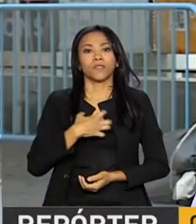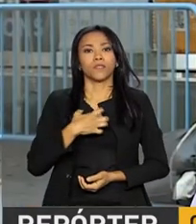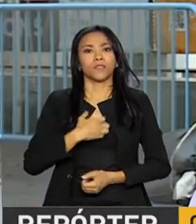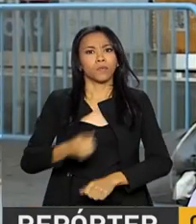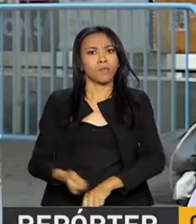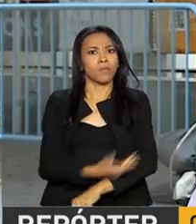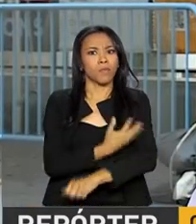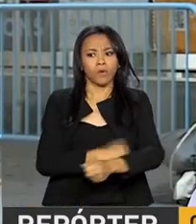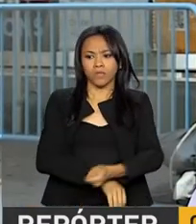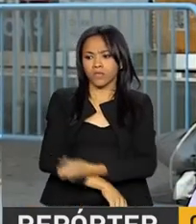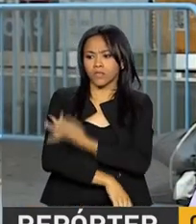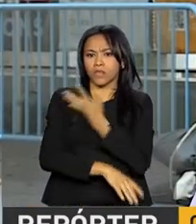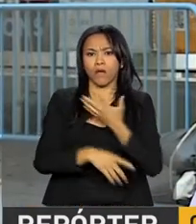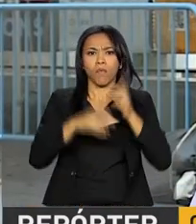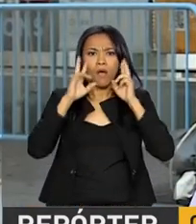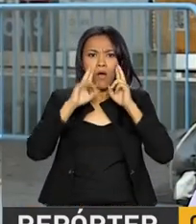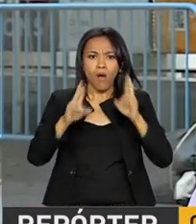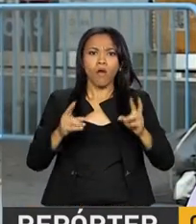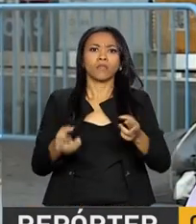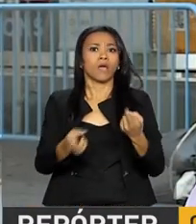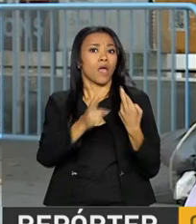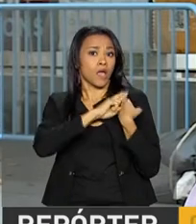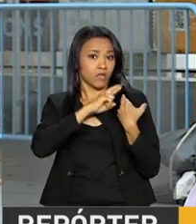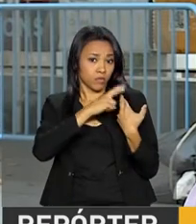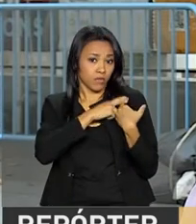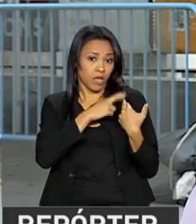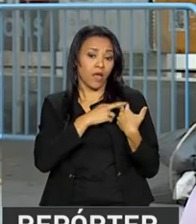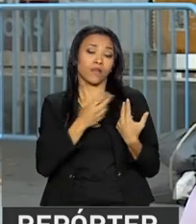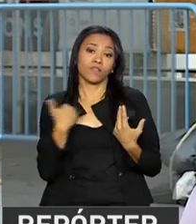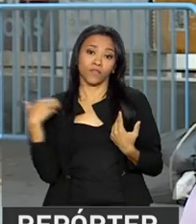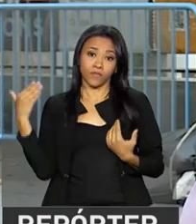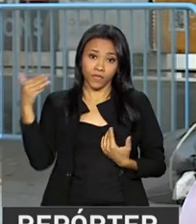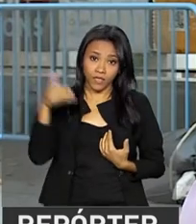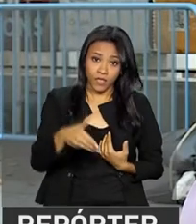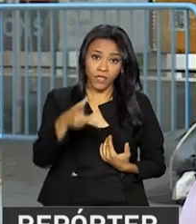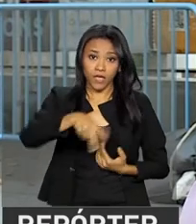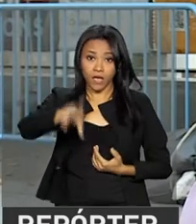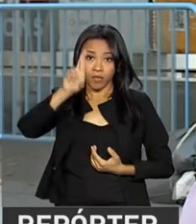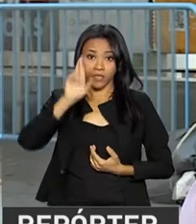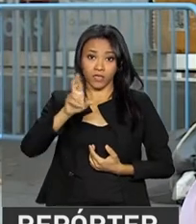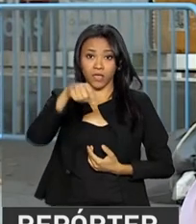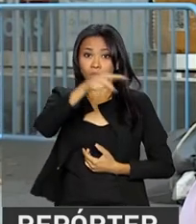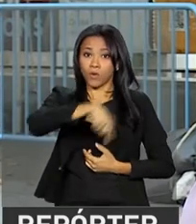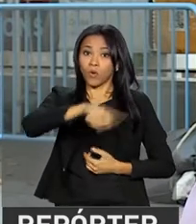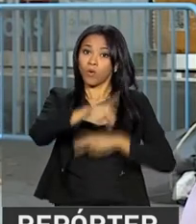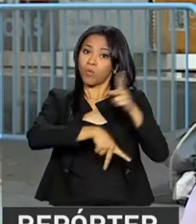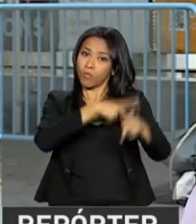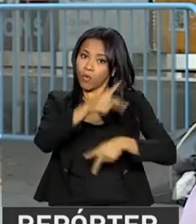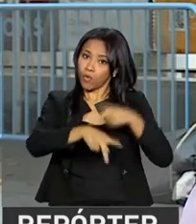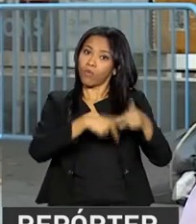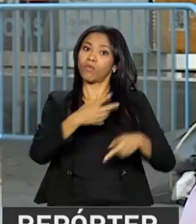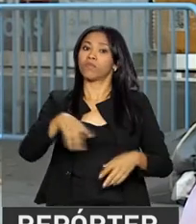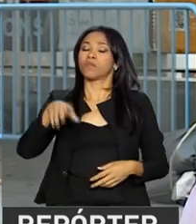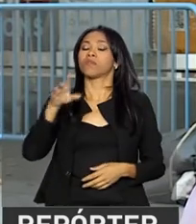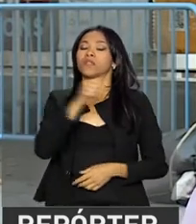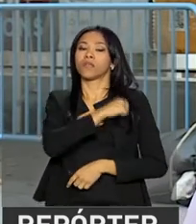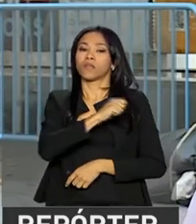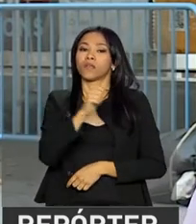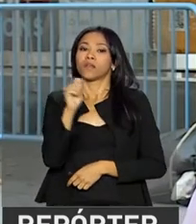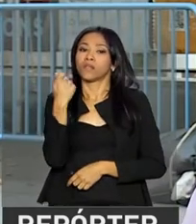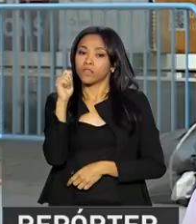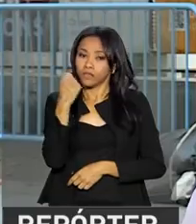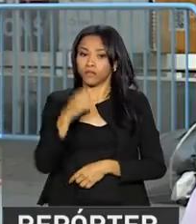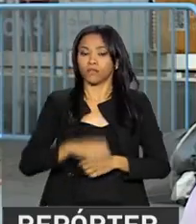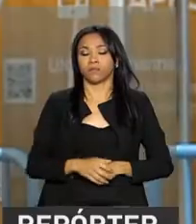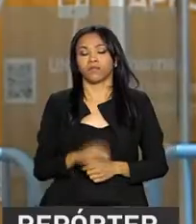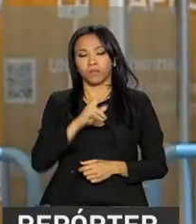é uma honra enorme e uma responsabilidade poder estar aqui representando os argentinos o povo argentino e o presidente marcos e